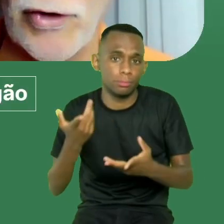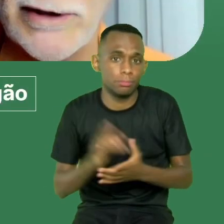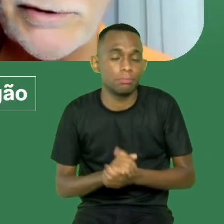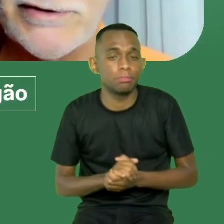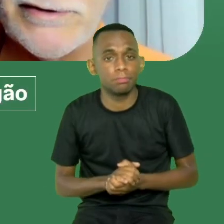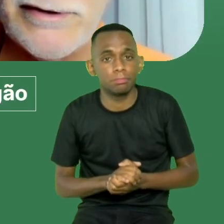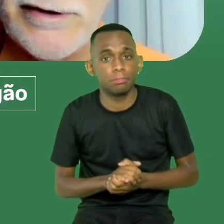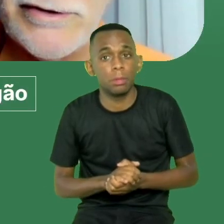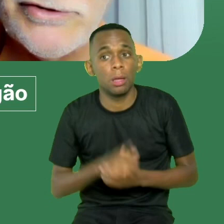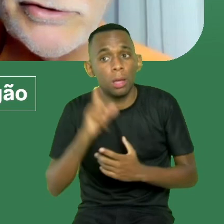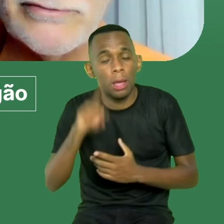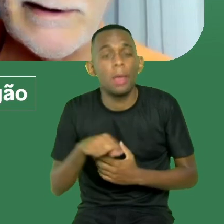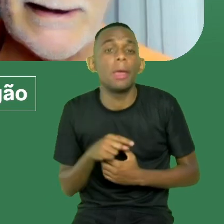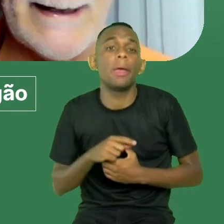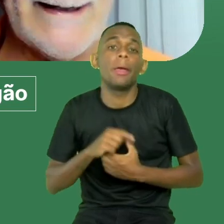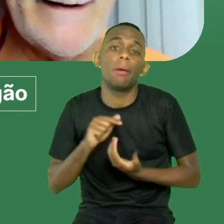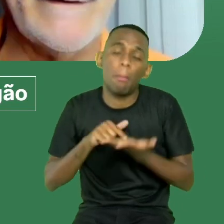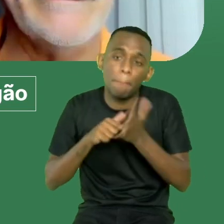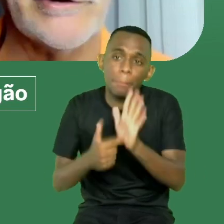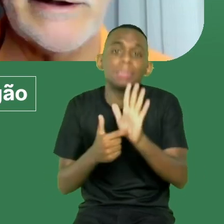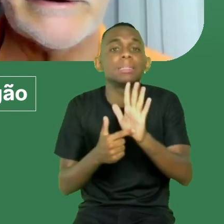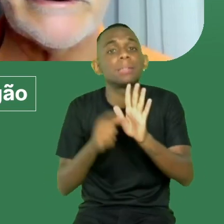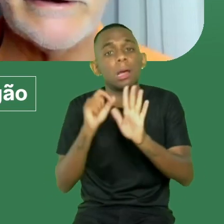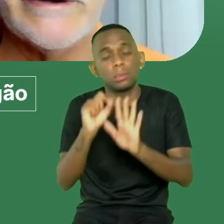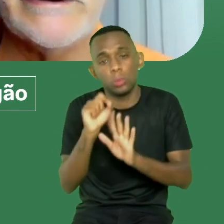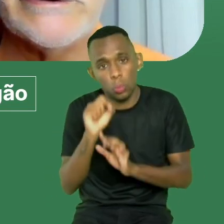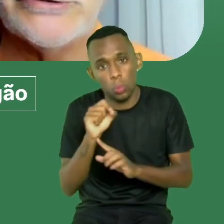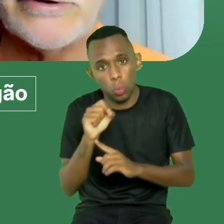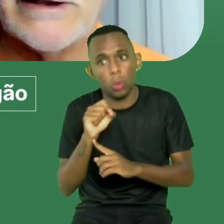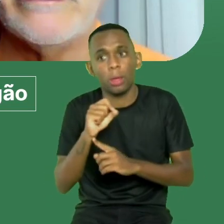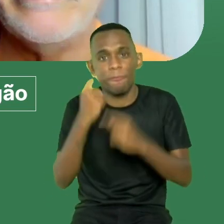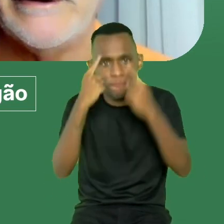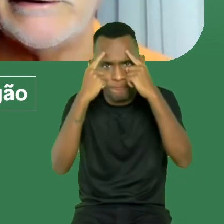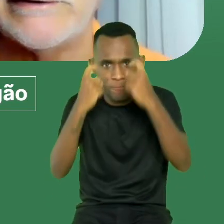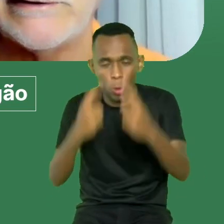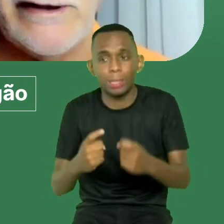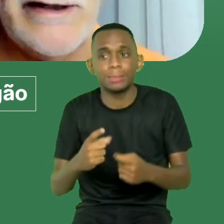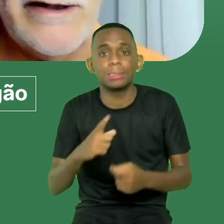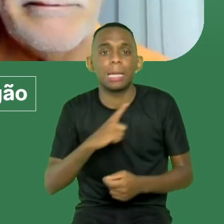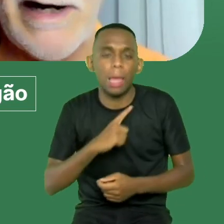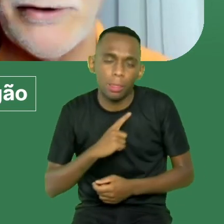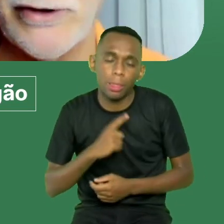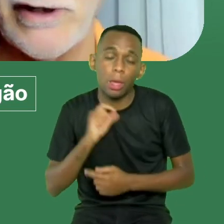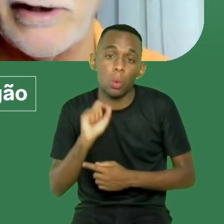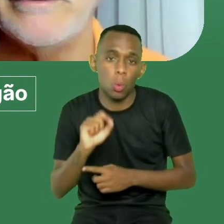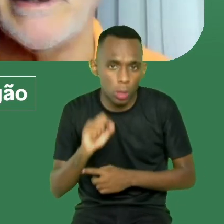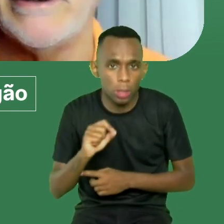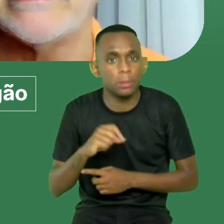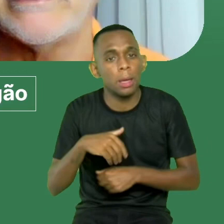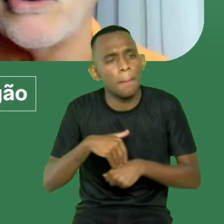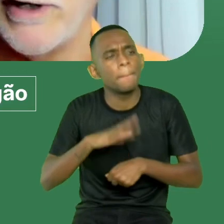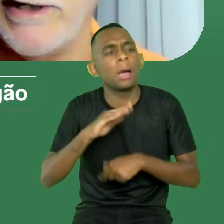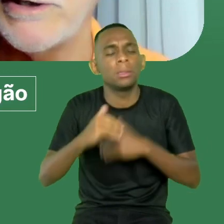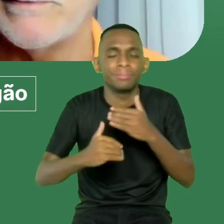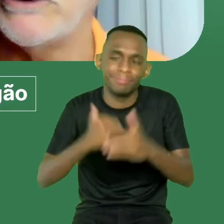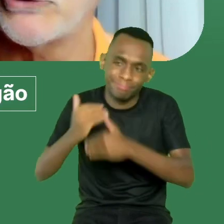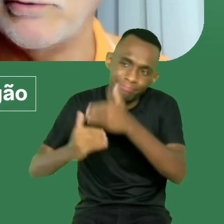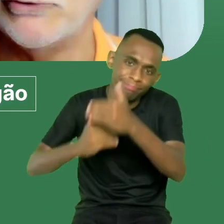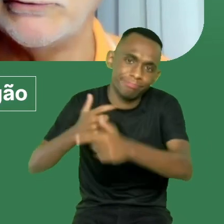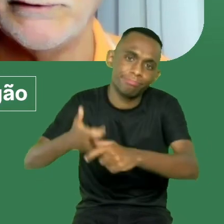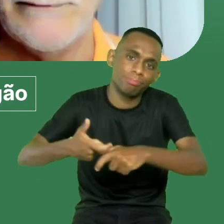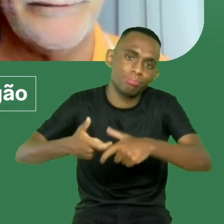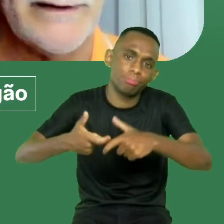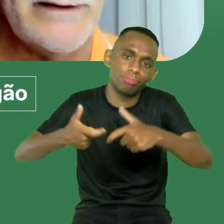um recorte de uma violência que tem sido cada vez maior e mais recorrente,